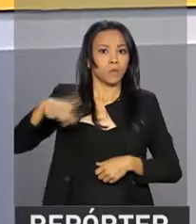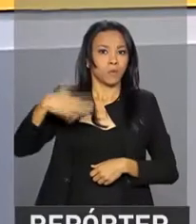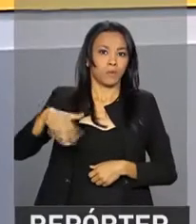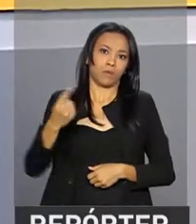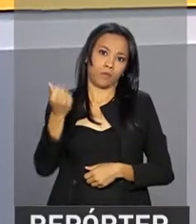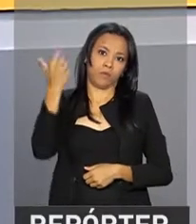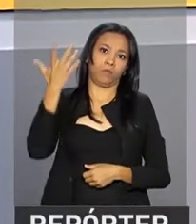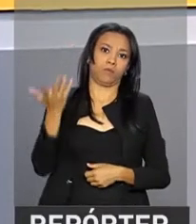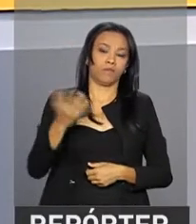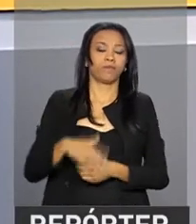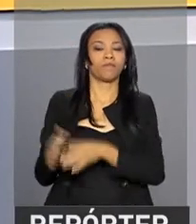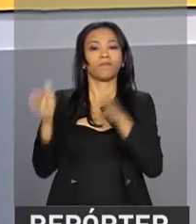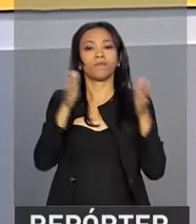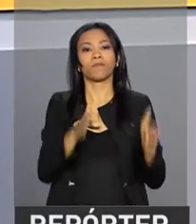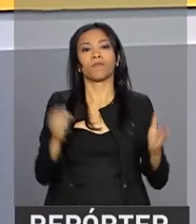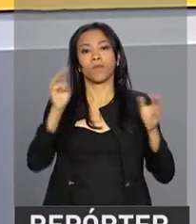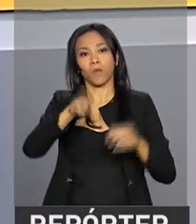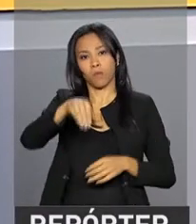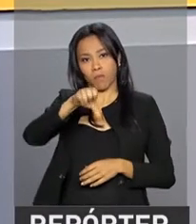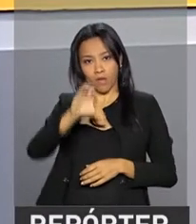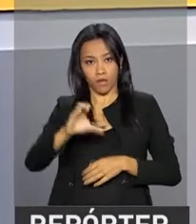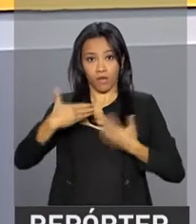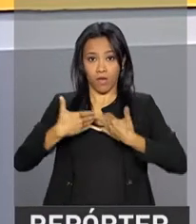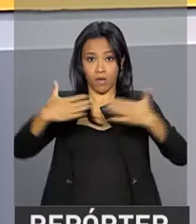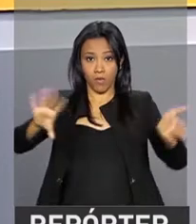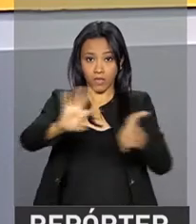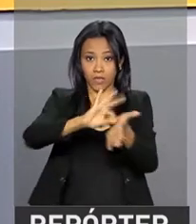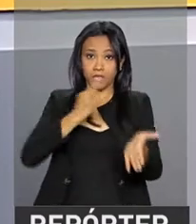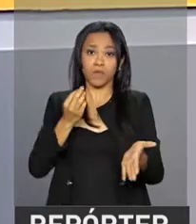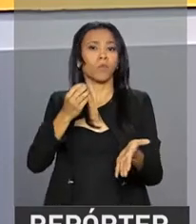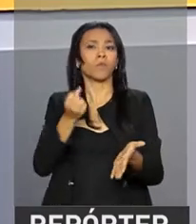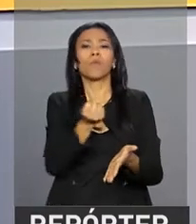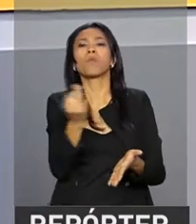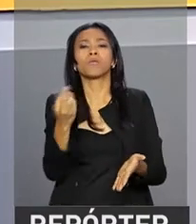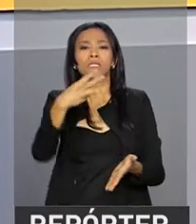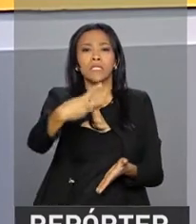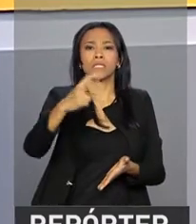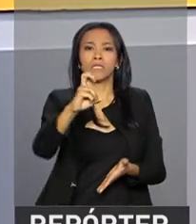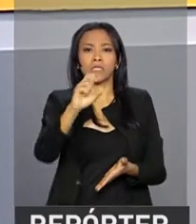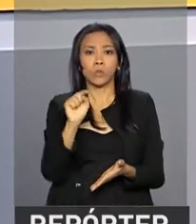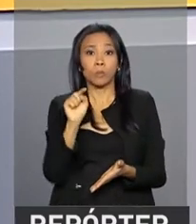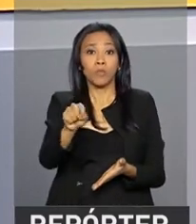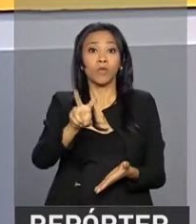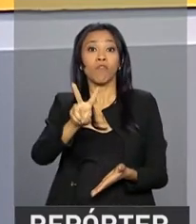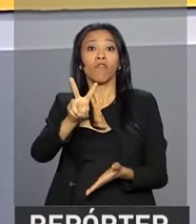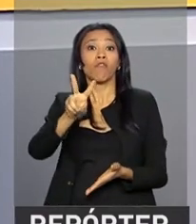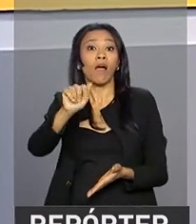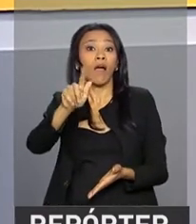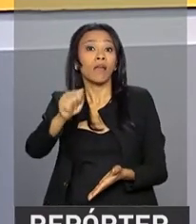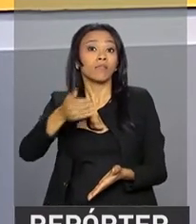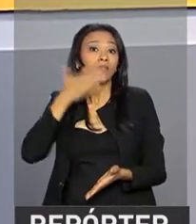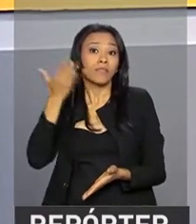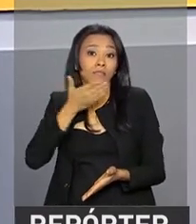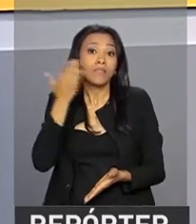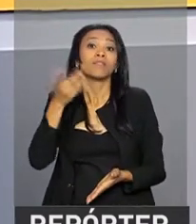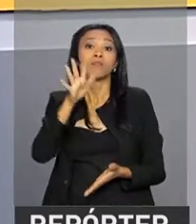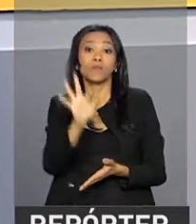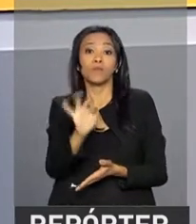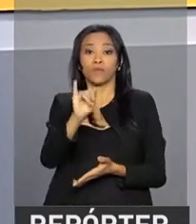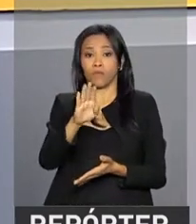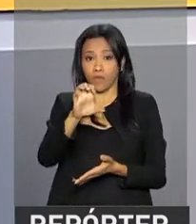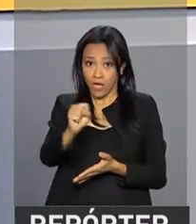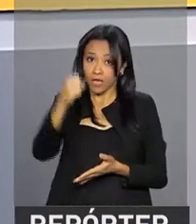o ministério da educação abriu inscrições para 35 mil vagas remanescentes do fies referente ao